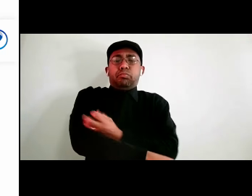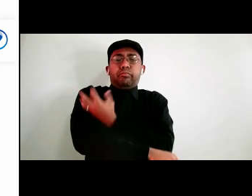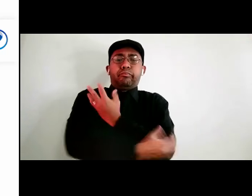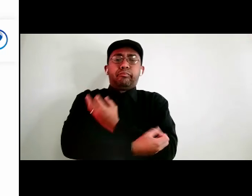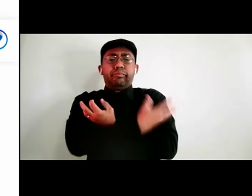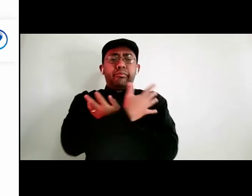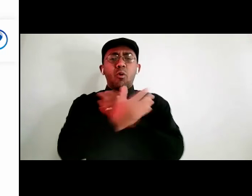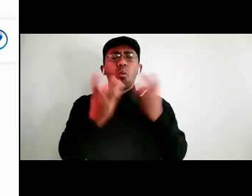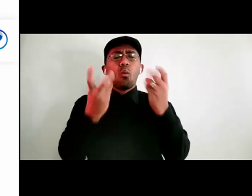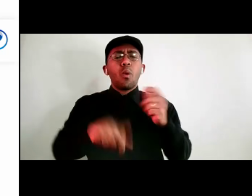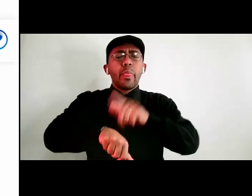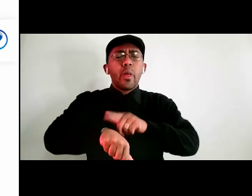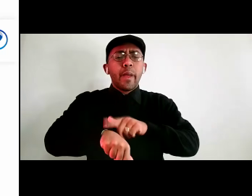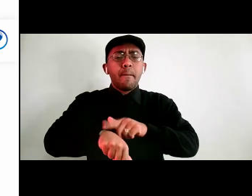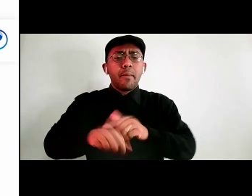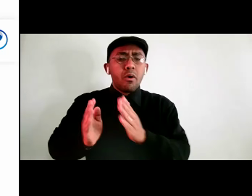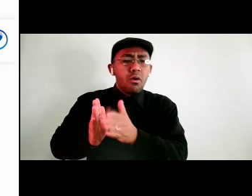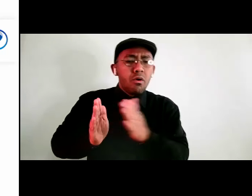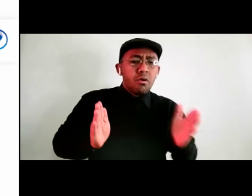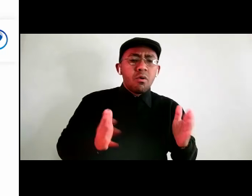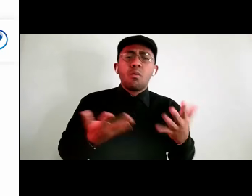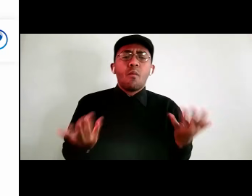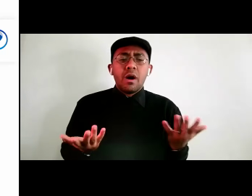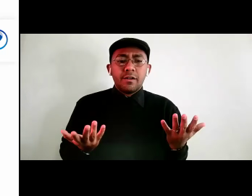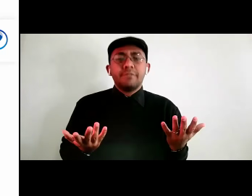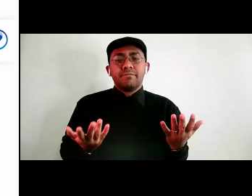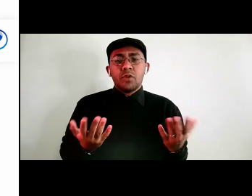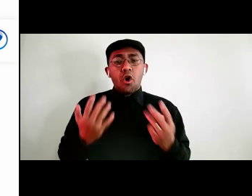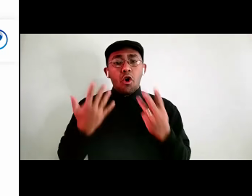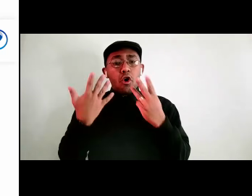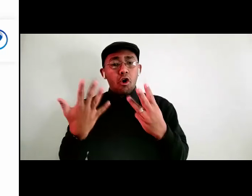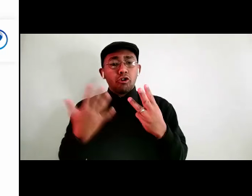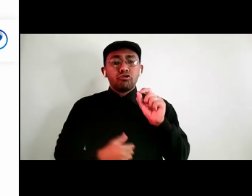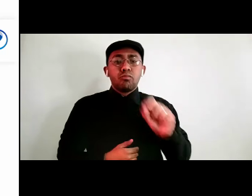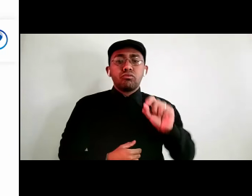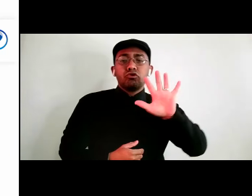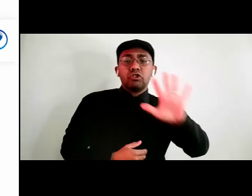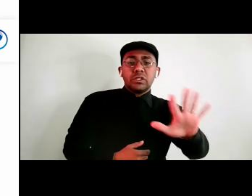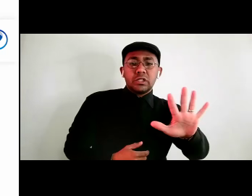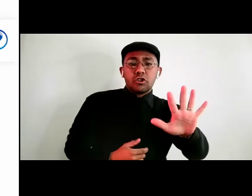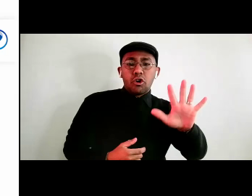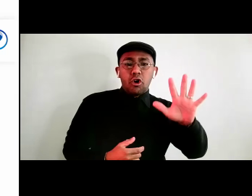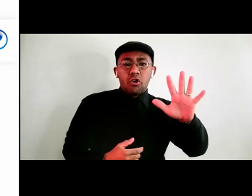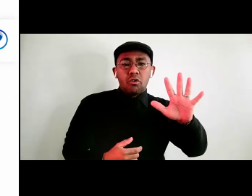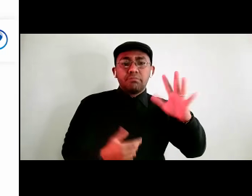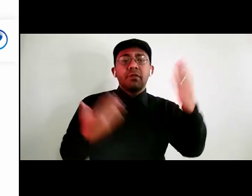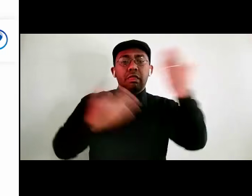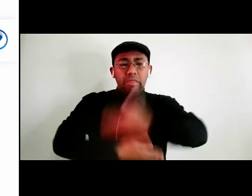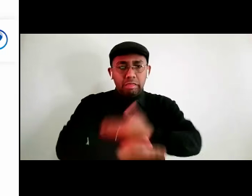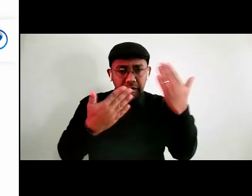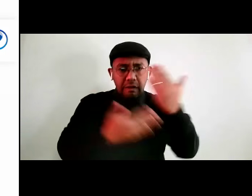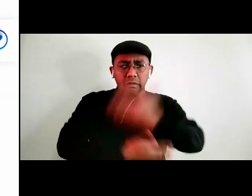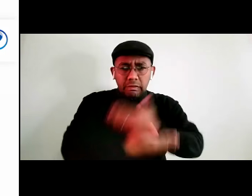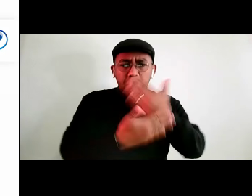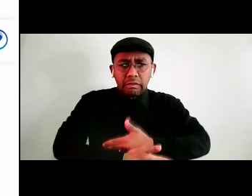18 casos na Holanda, se sabe que é de 8,5 dias, e com relação ao